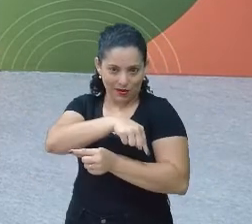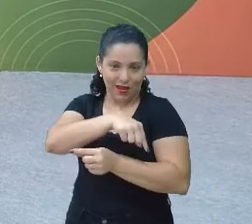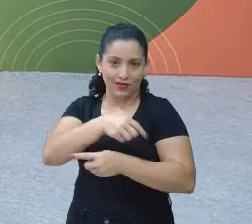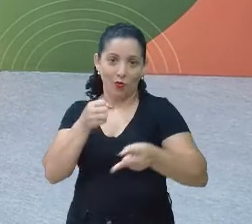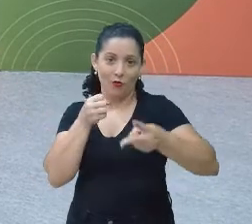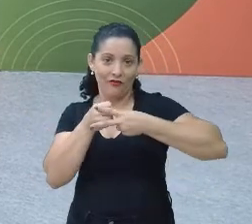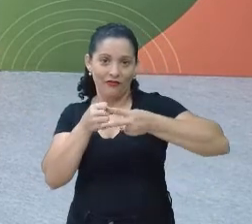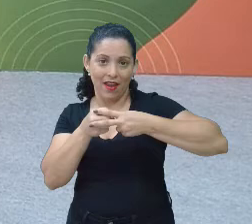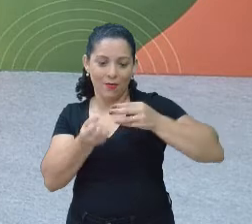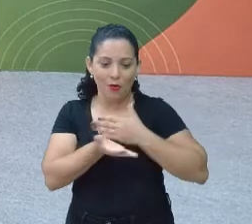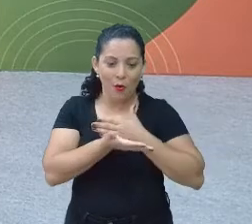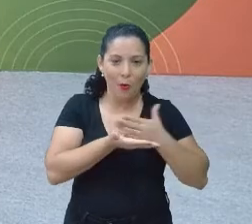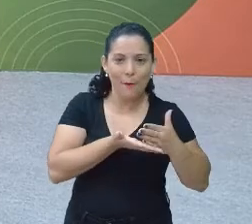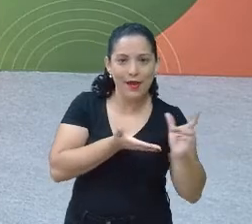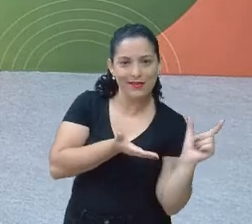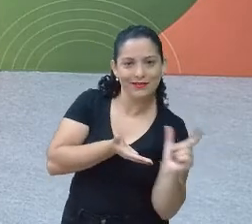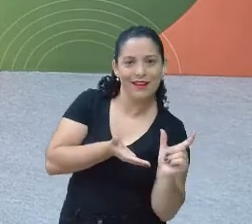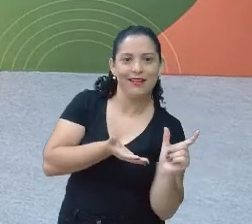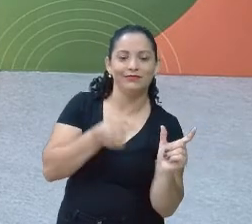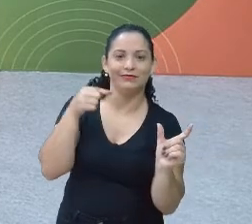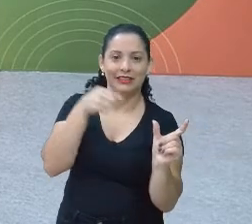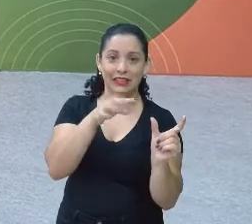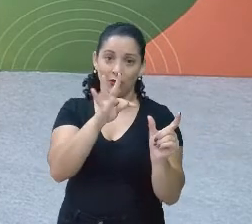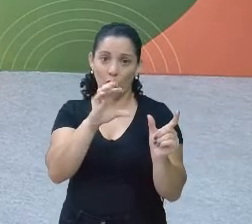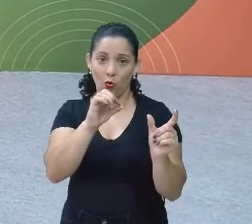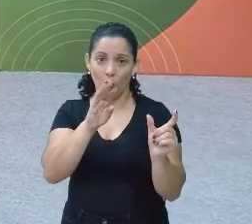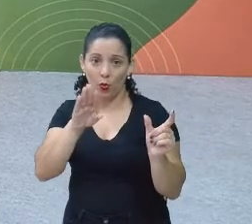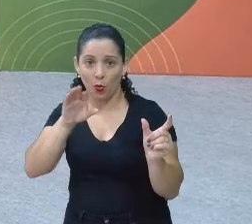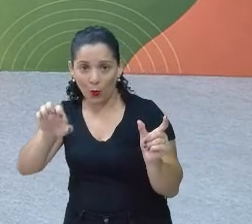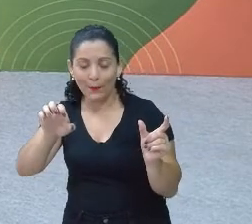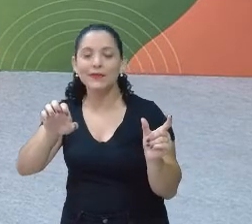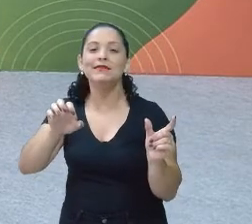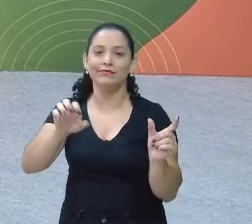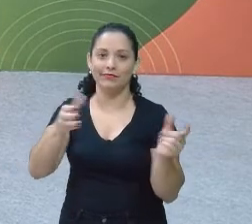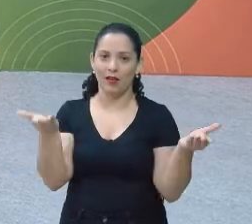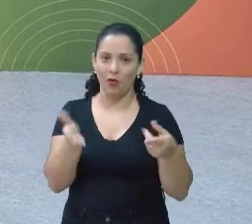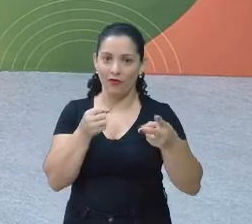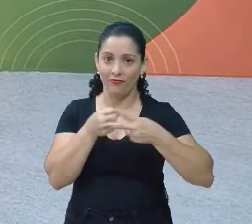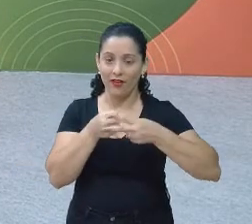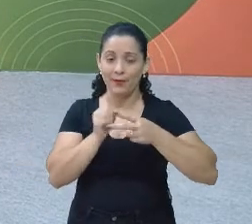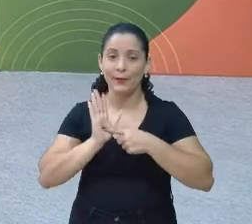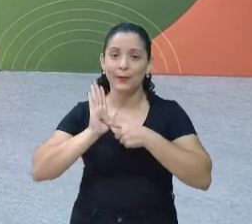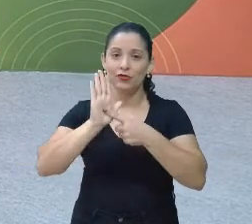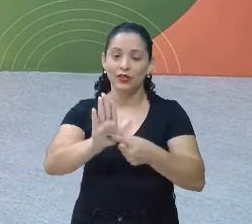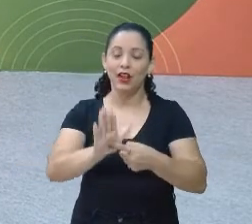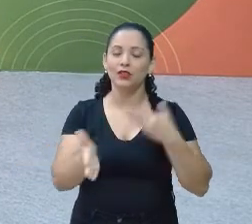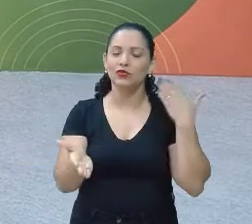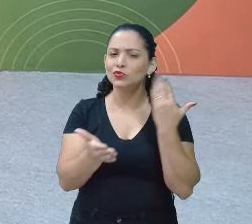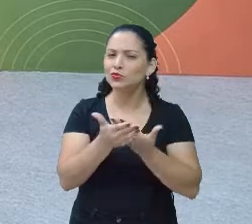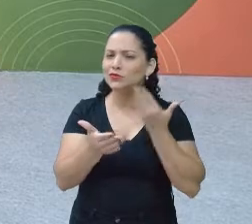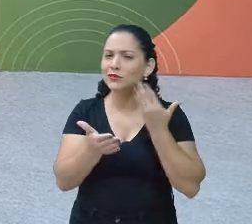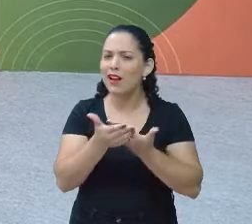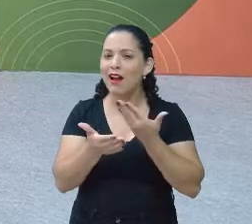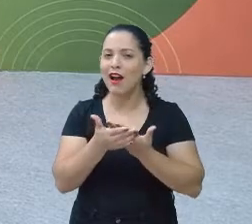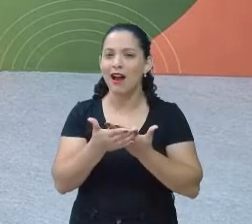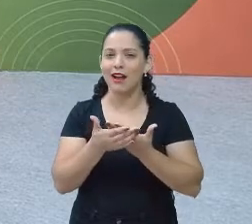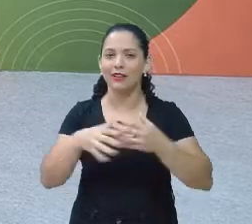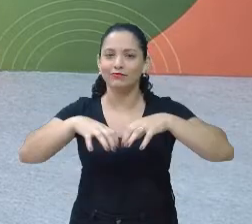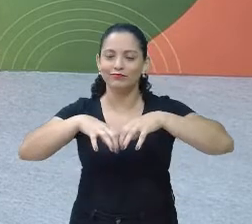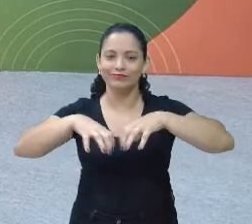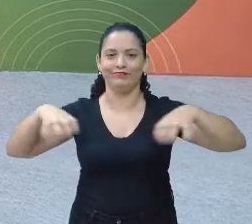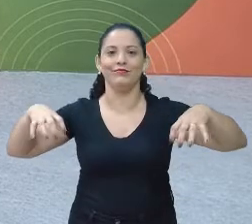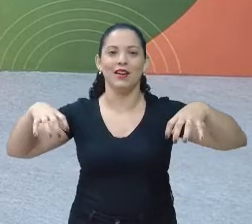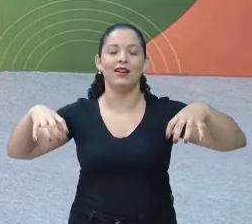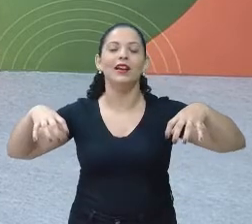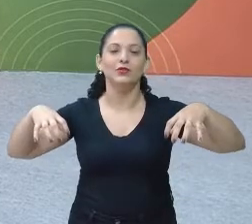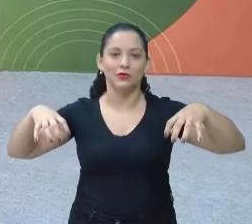frase, se for o verbo to be, tá, pessoal? Que é o verbo que a gente está mostrando aqui agora, por isso que a gente estuda ele separado, a gente não traz